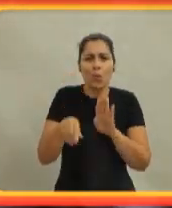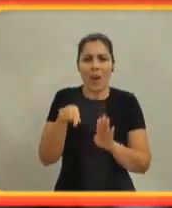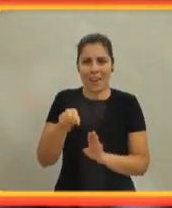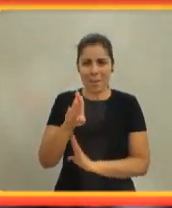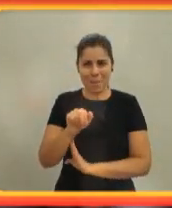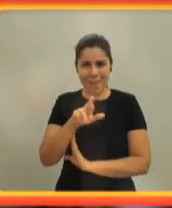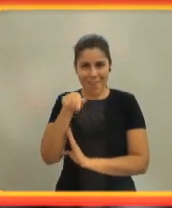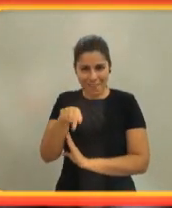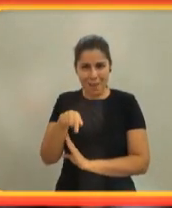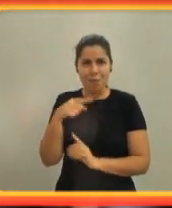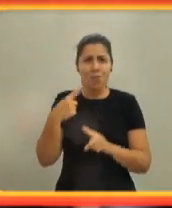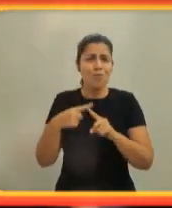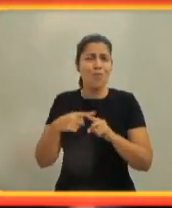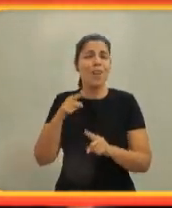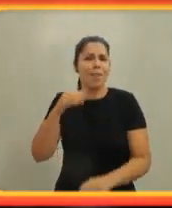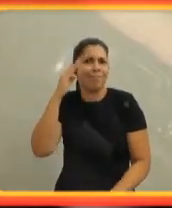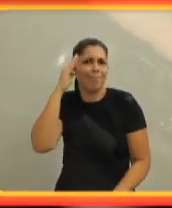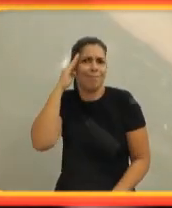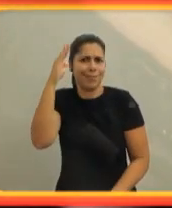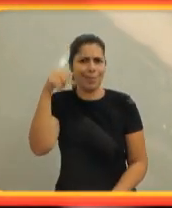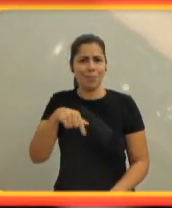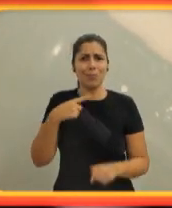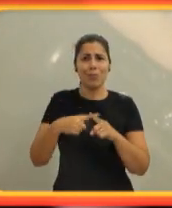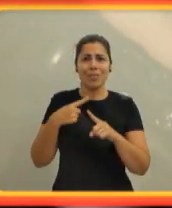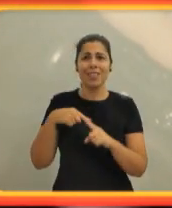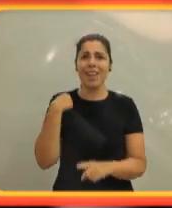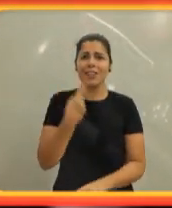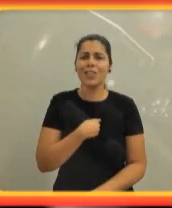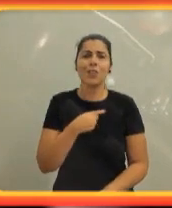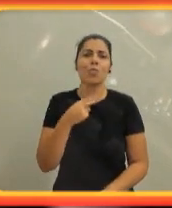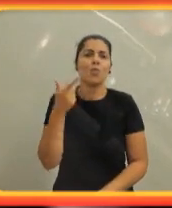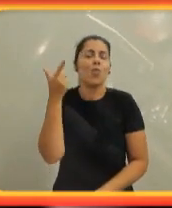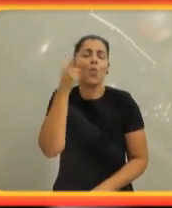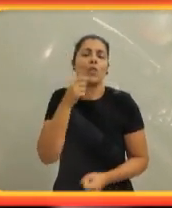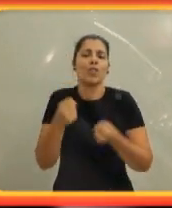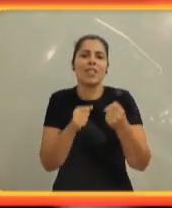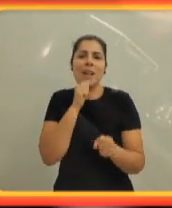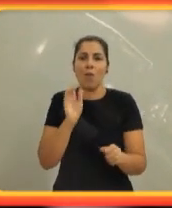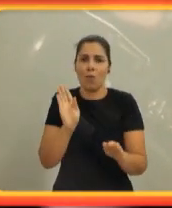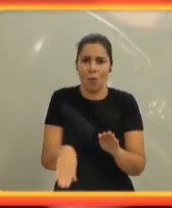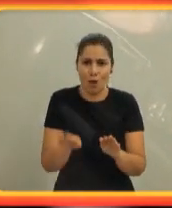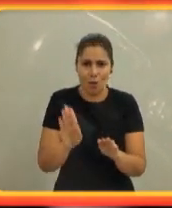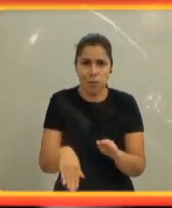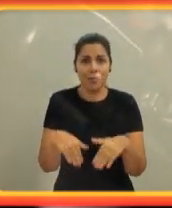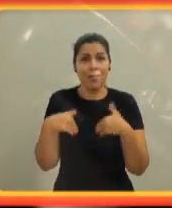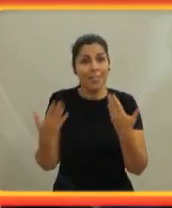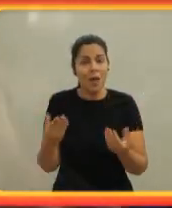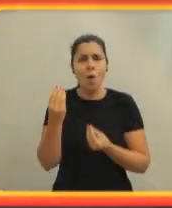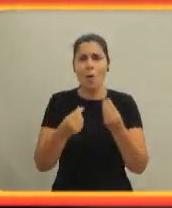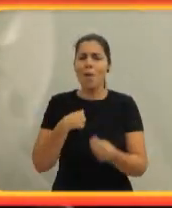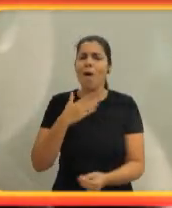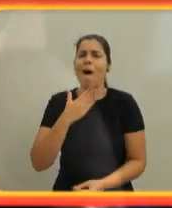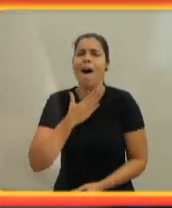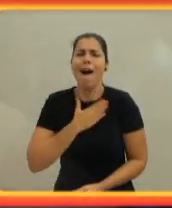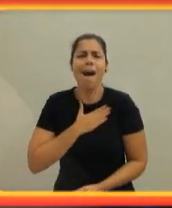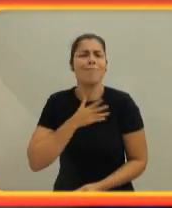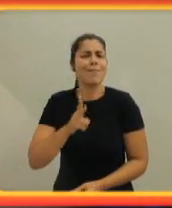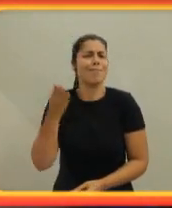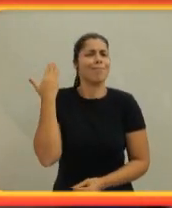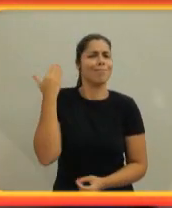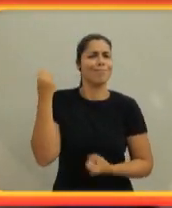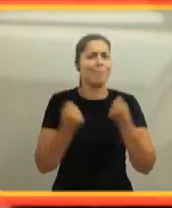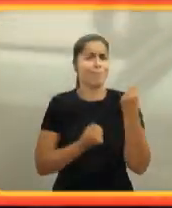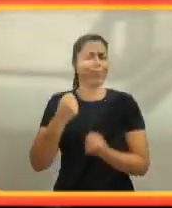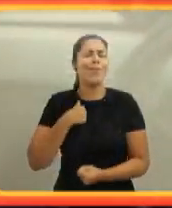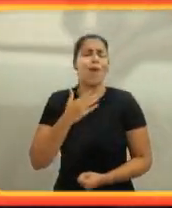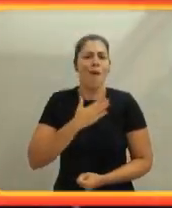ela, passo marcha e tranquilo. E outro, eu tenho um freio aqui nessa barra. Do lado direito. Porque é fundamental, porque a gente não consegue dirigir sem freio, né? E